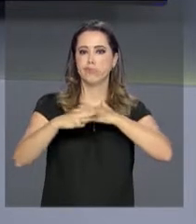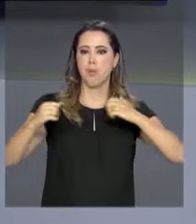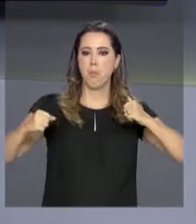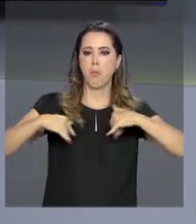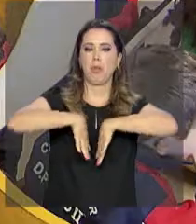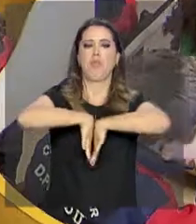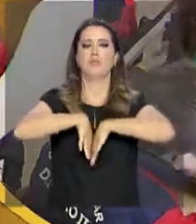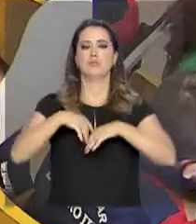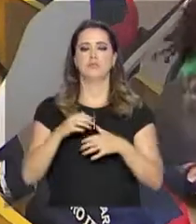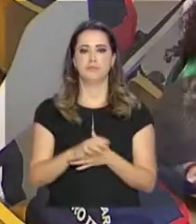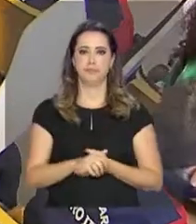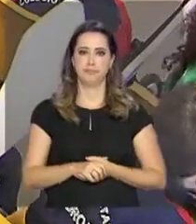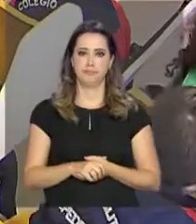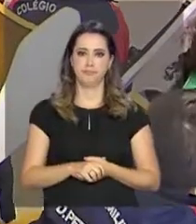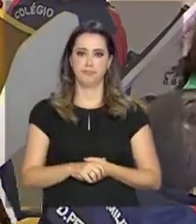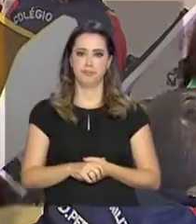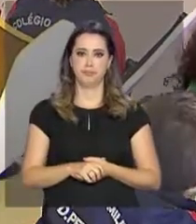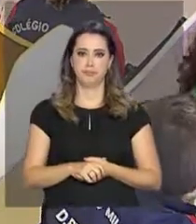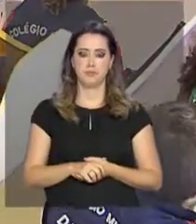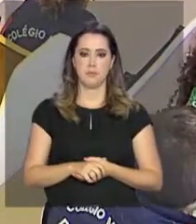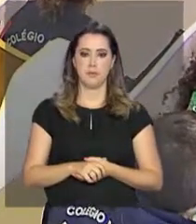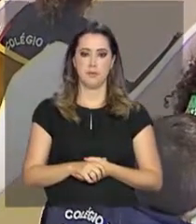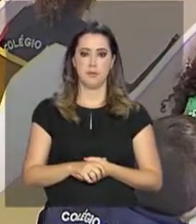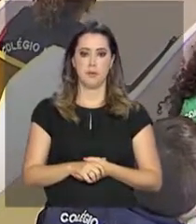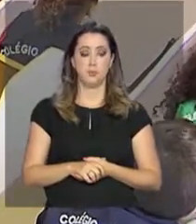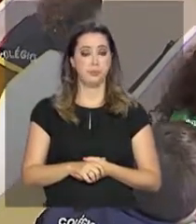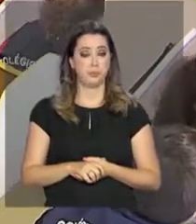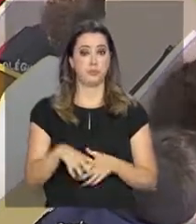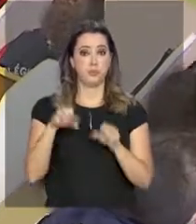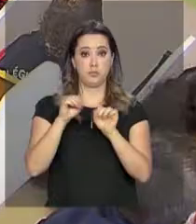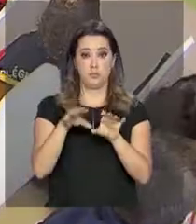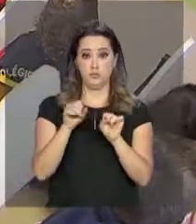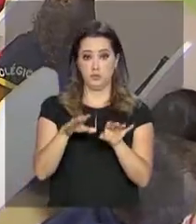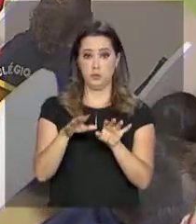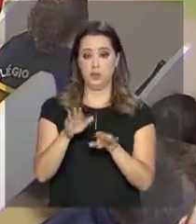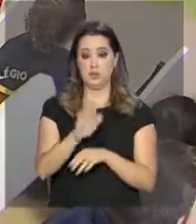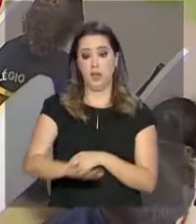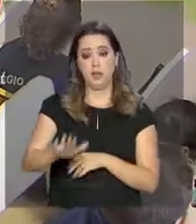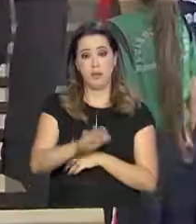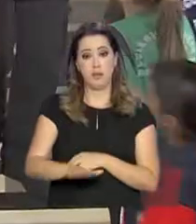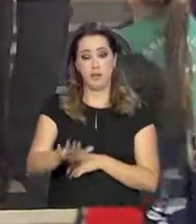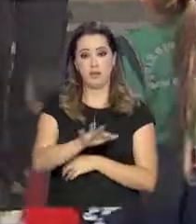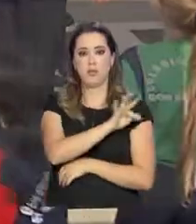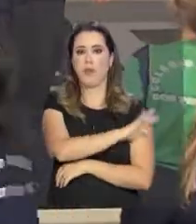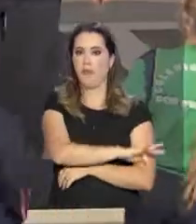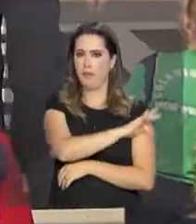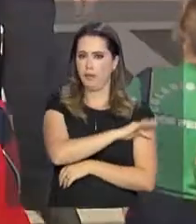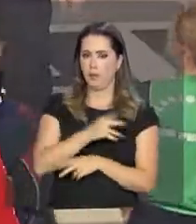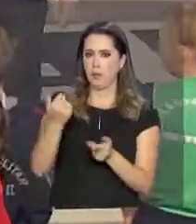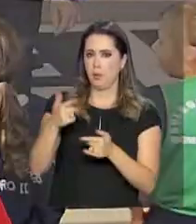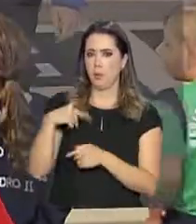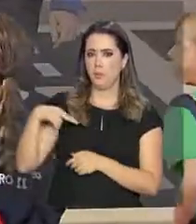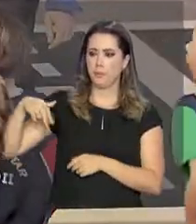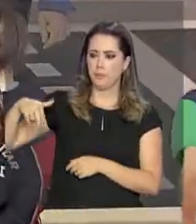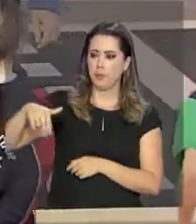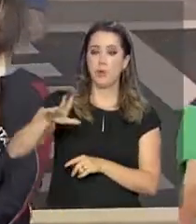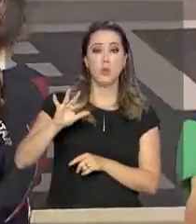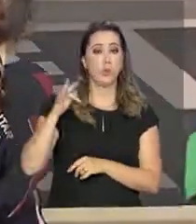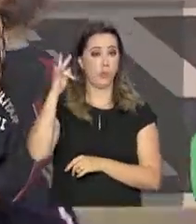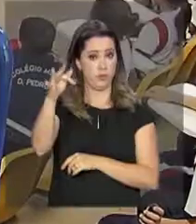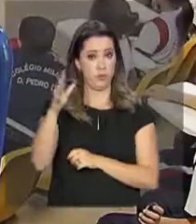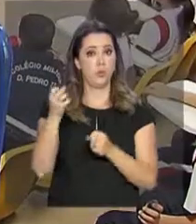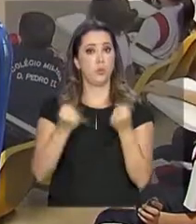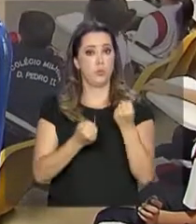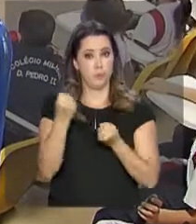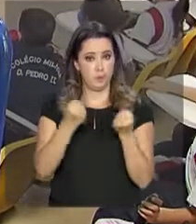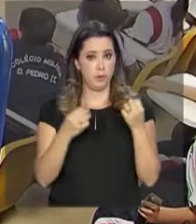anos educar alunos do ensino fundamental para que como pedestres e futuros motoristas